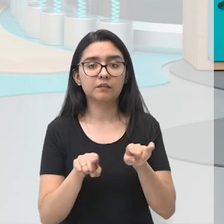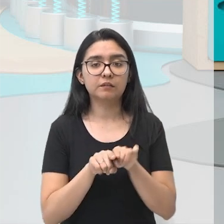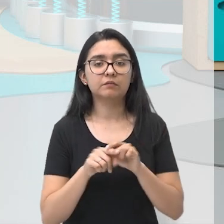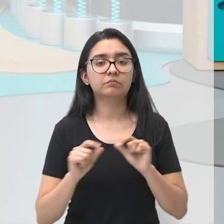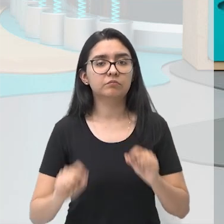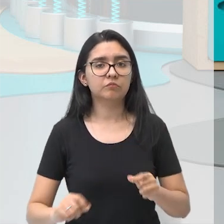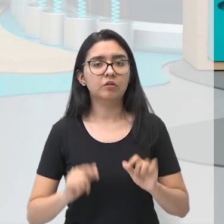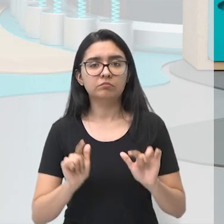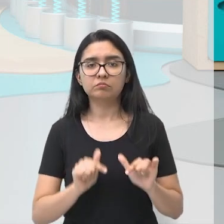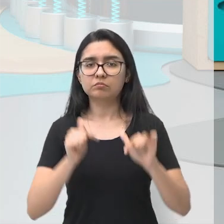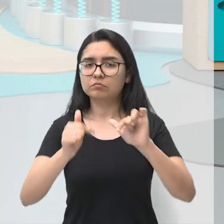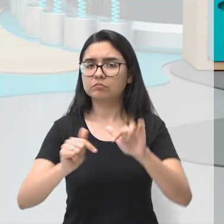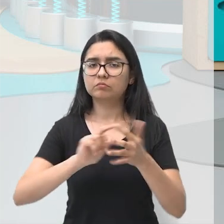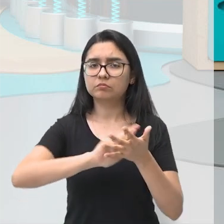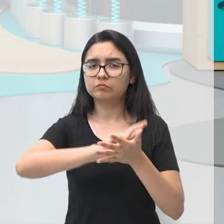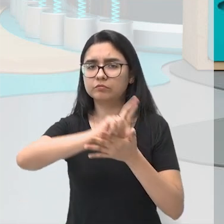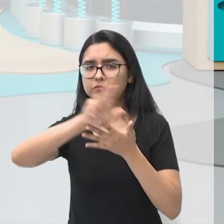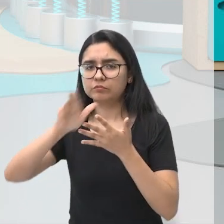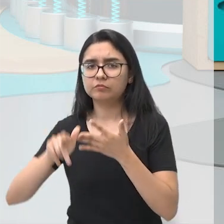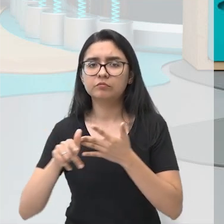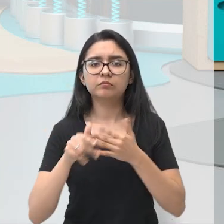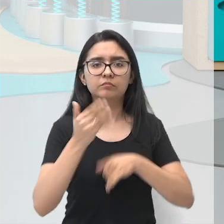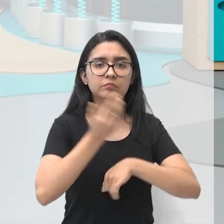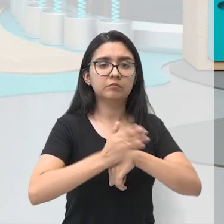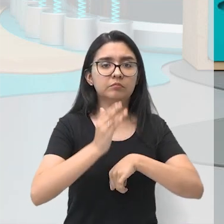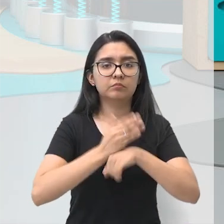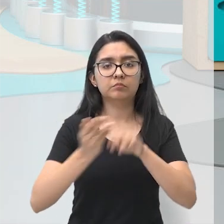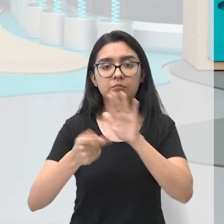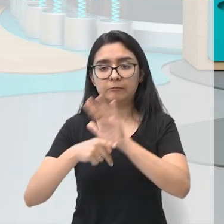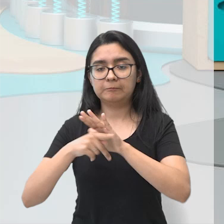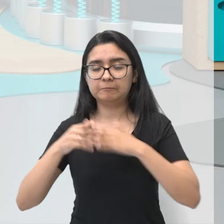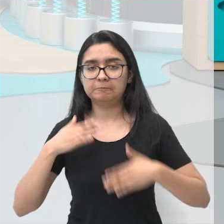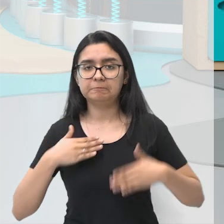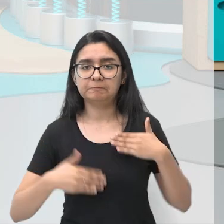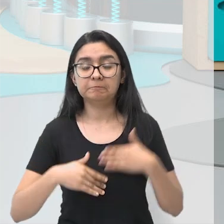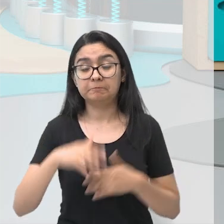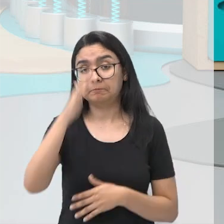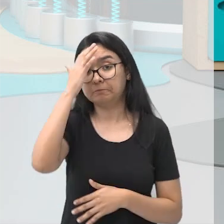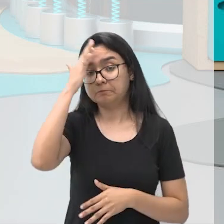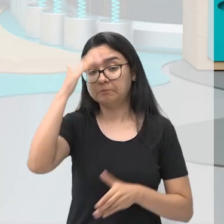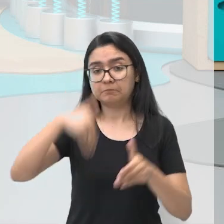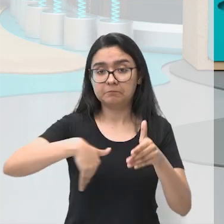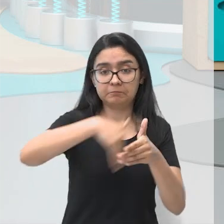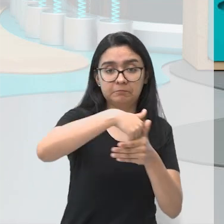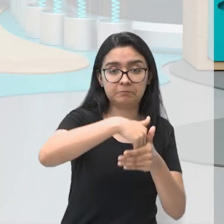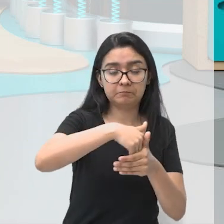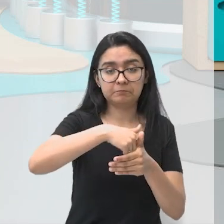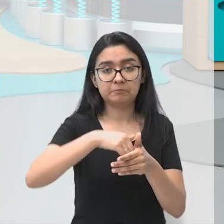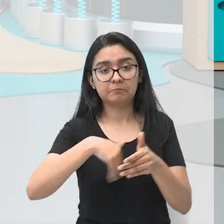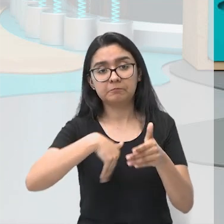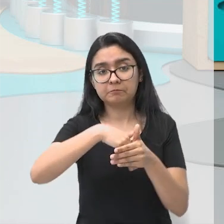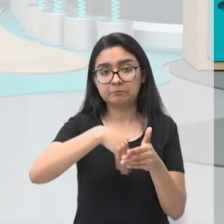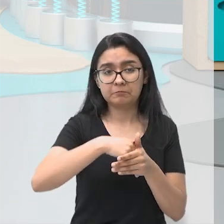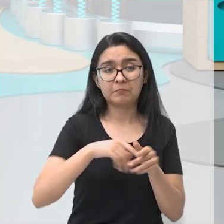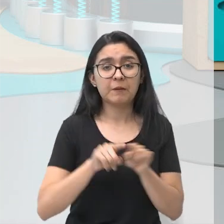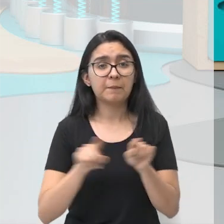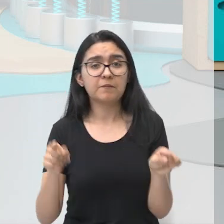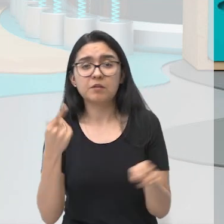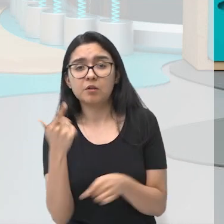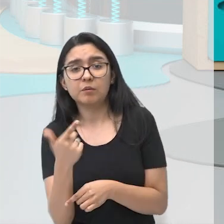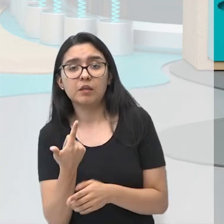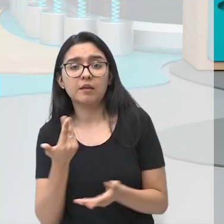as mais diversas práticas corporais. Imagina você tentar jogar um futebol, mas se essa capacidade está